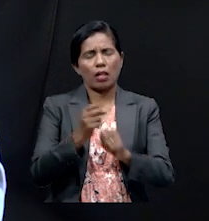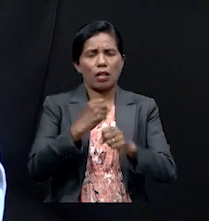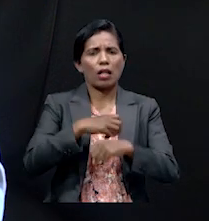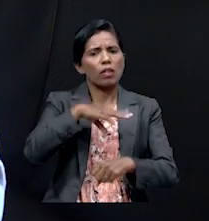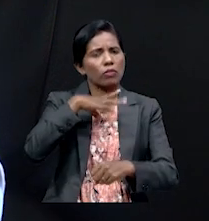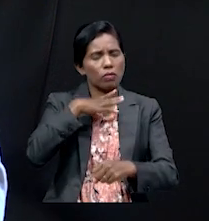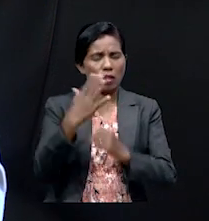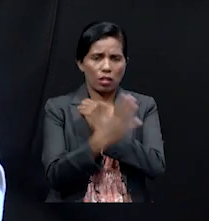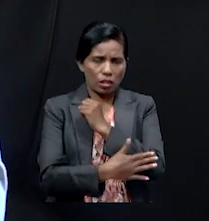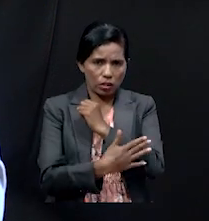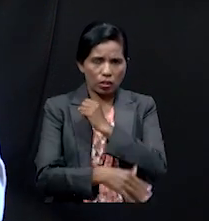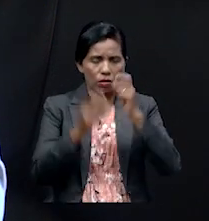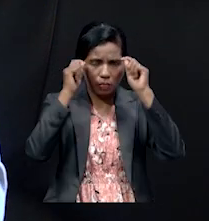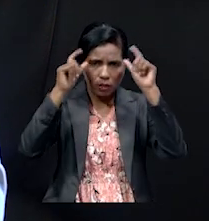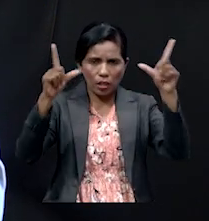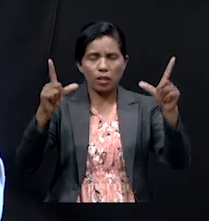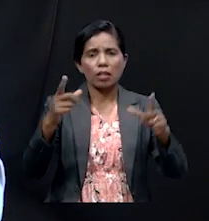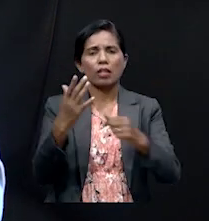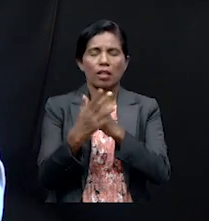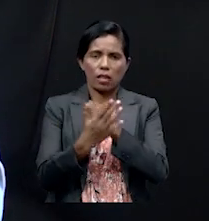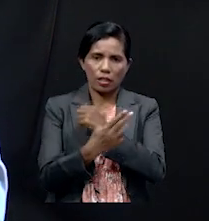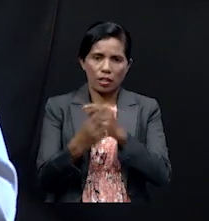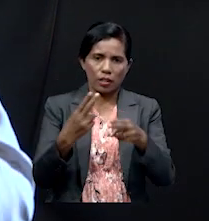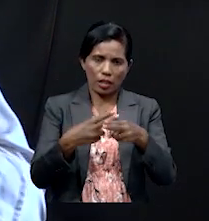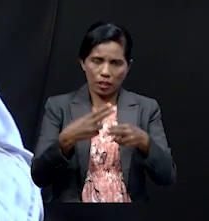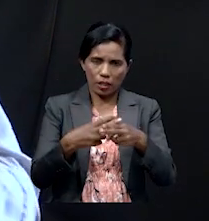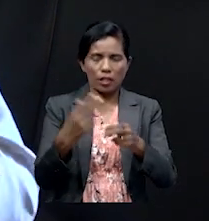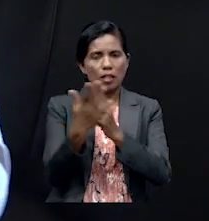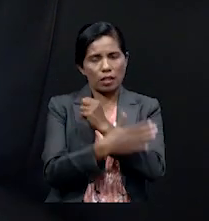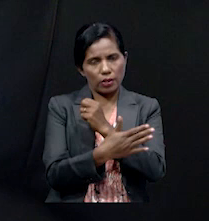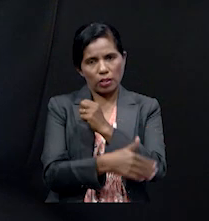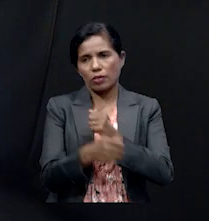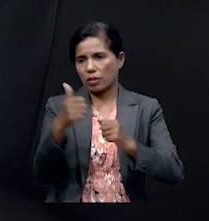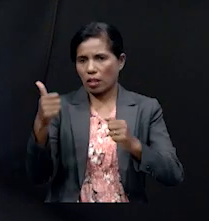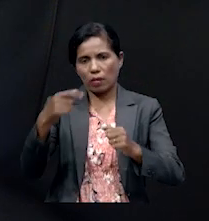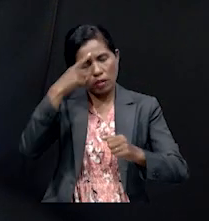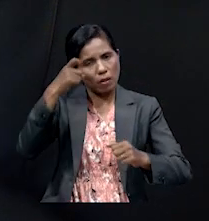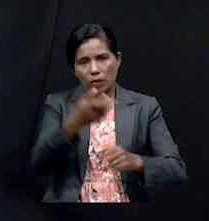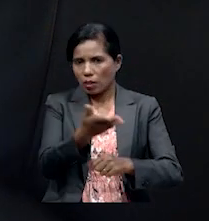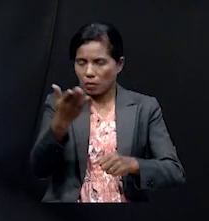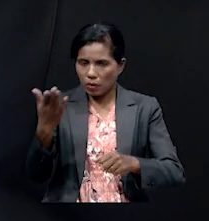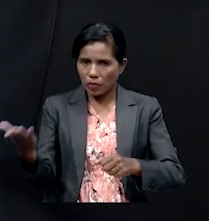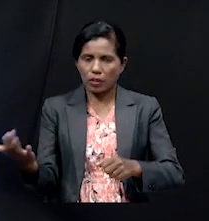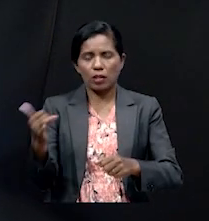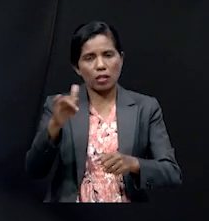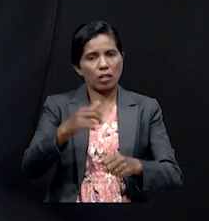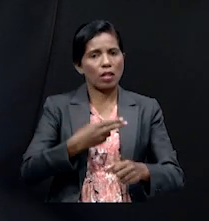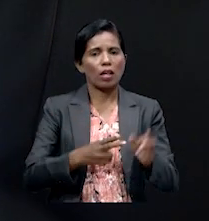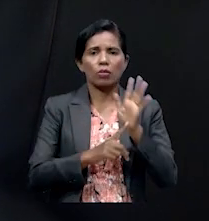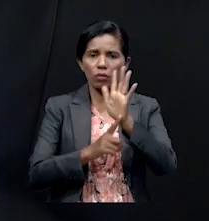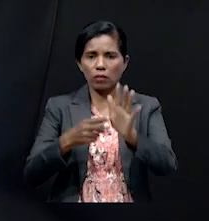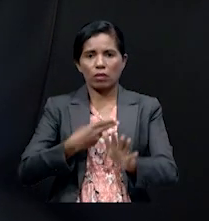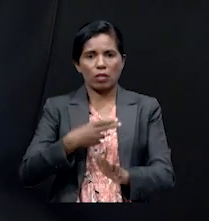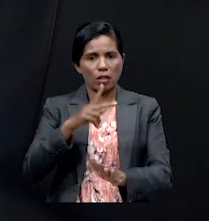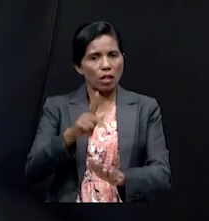ha paiselo tamba e tabo sira in ya sones attitudi sira quando la dun dia e